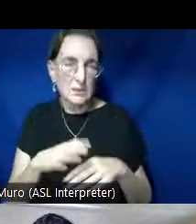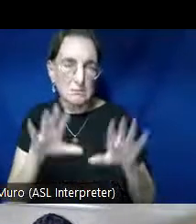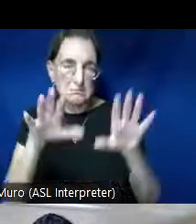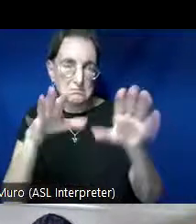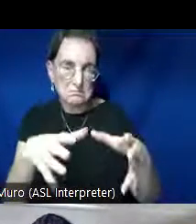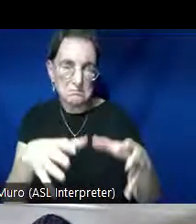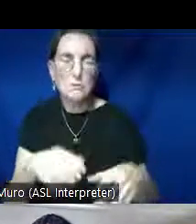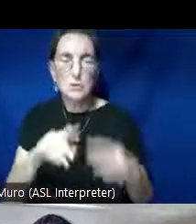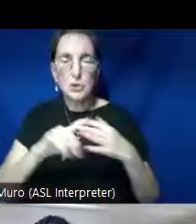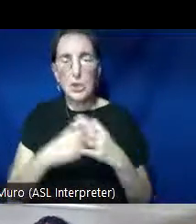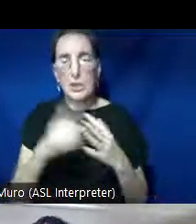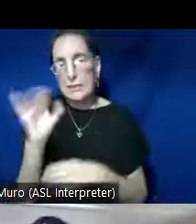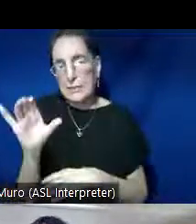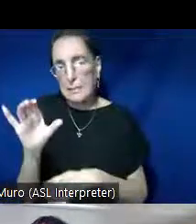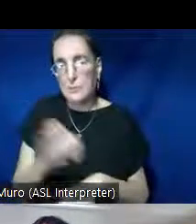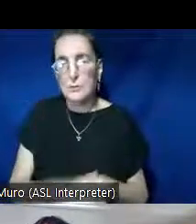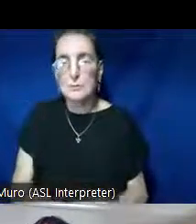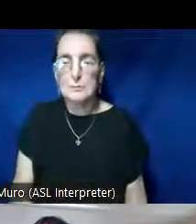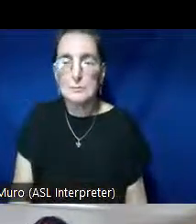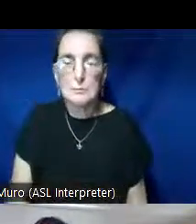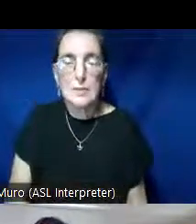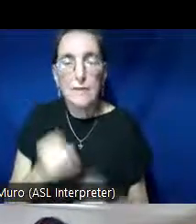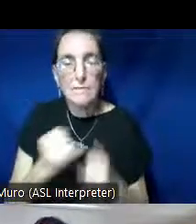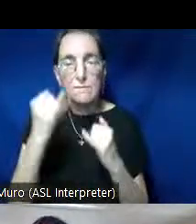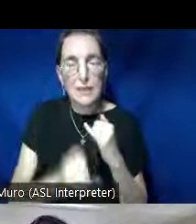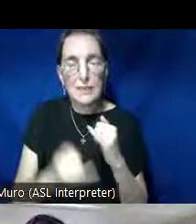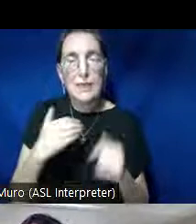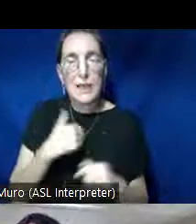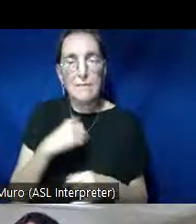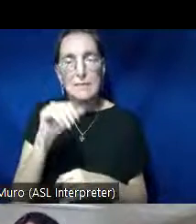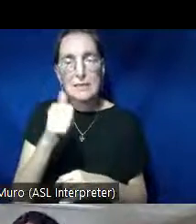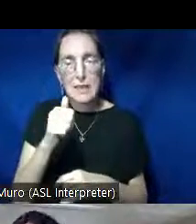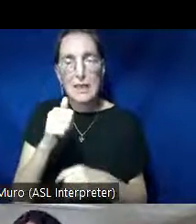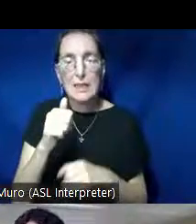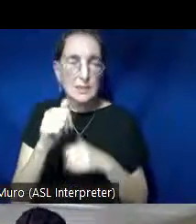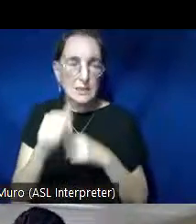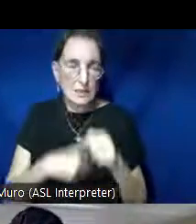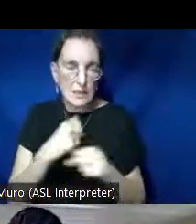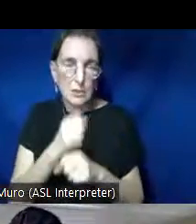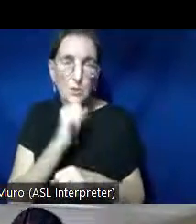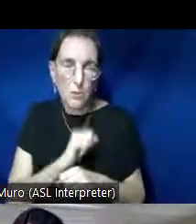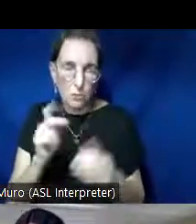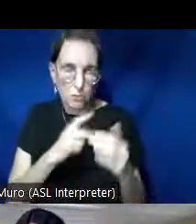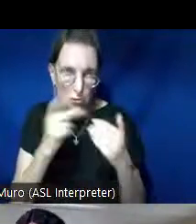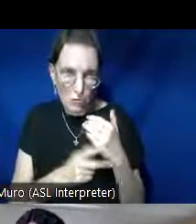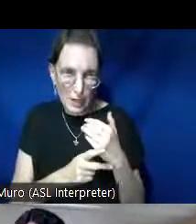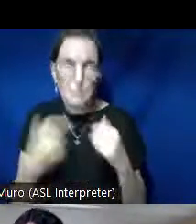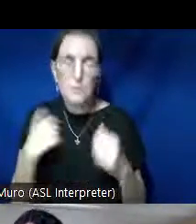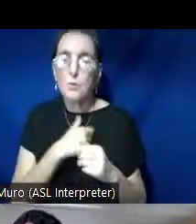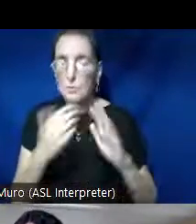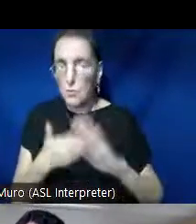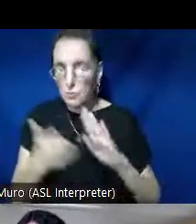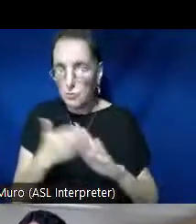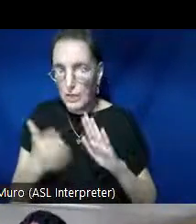ronda de que ele também começa naquele dezembro e finalmente um programa de